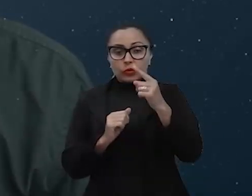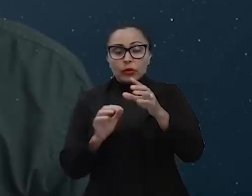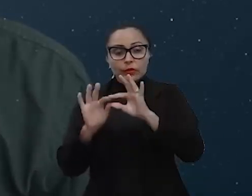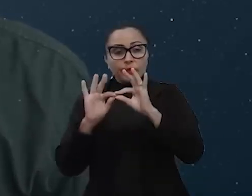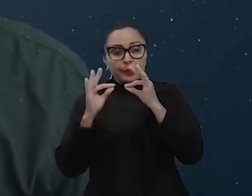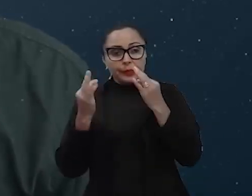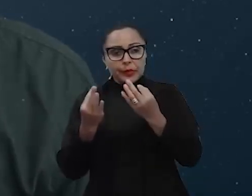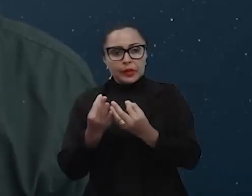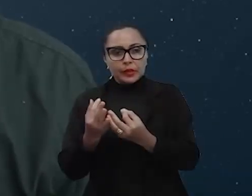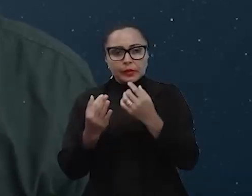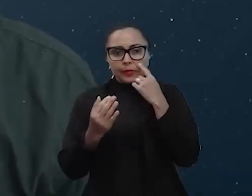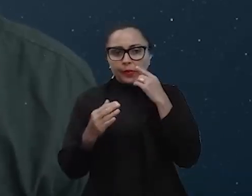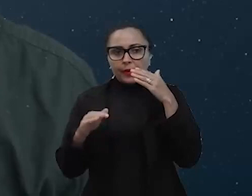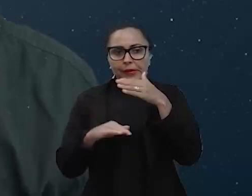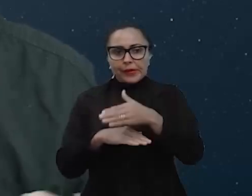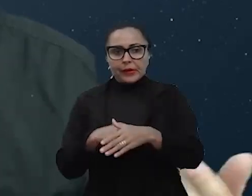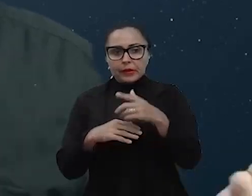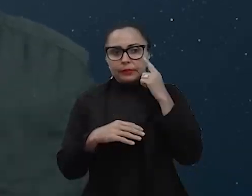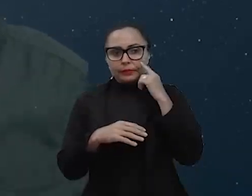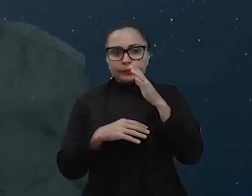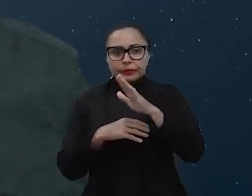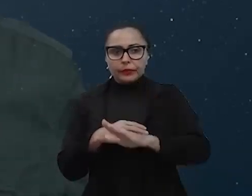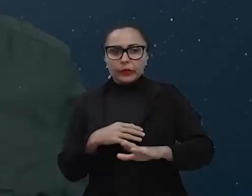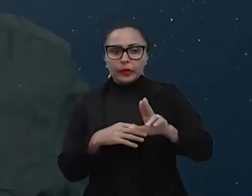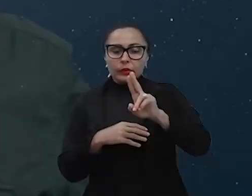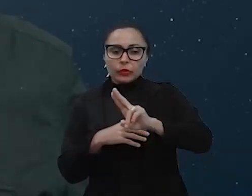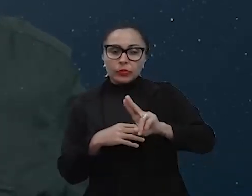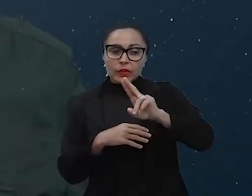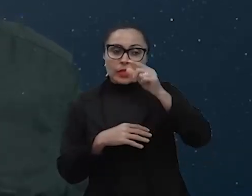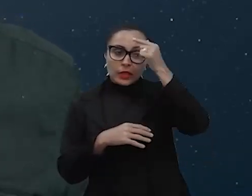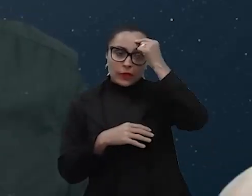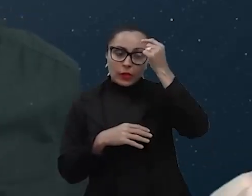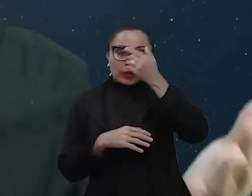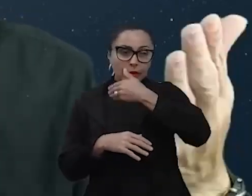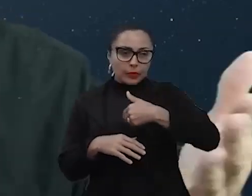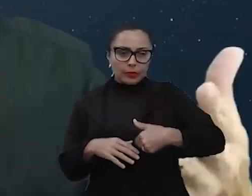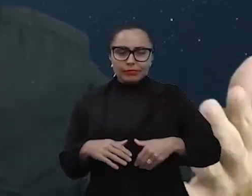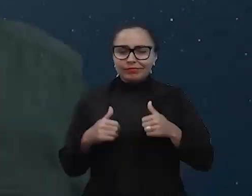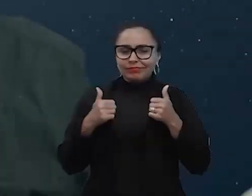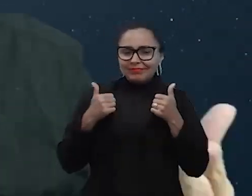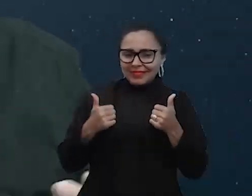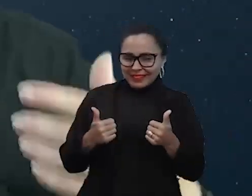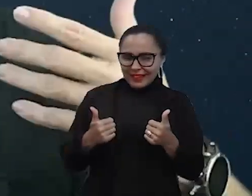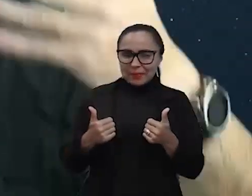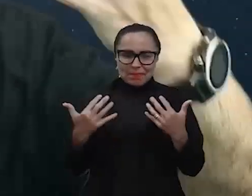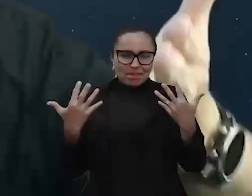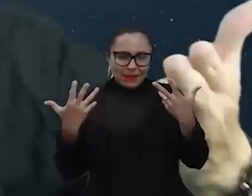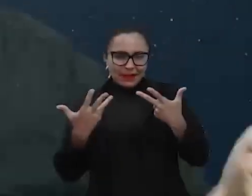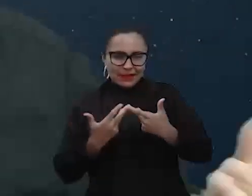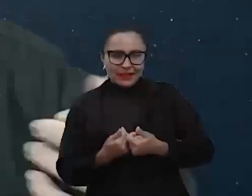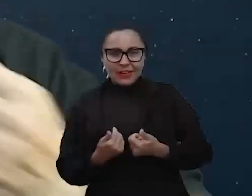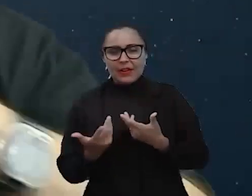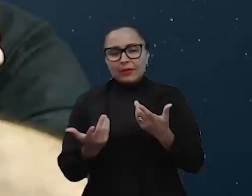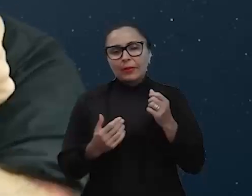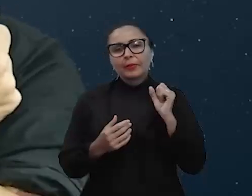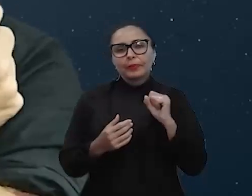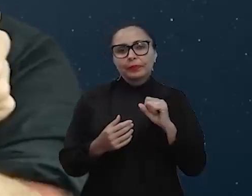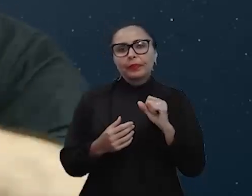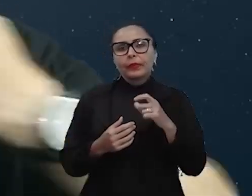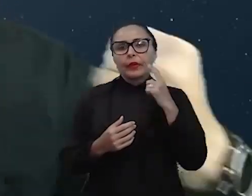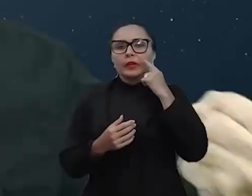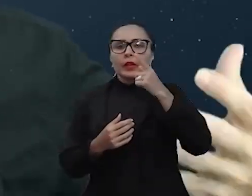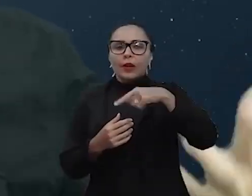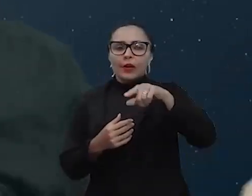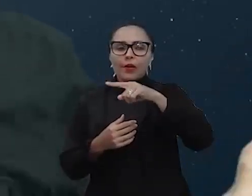entrar numa universidade pública. Já pensou nisso aí, minha querida? É muita pauleira. Eu sei que você vai